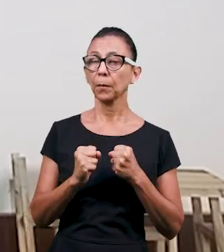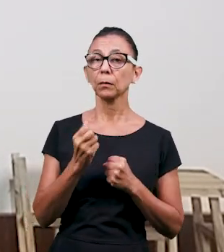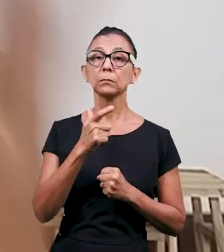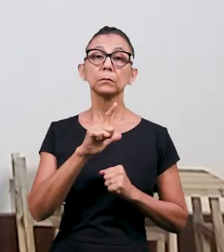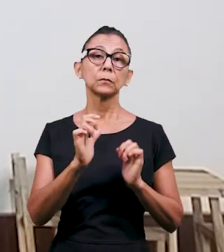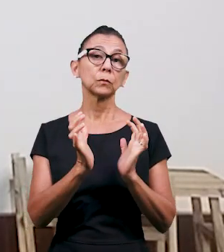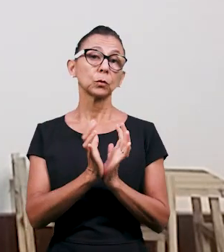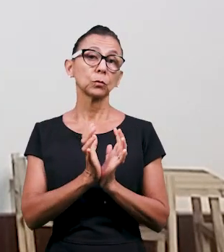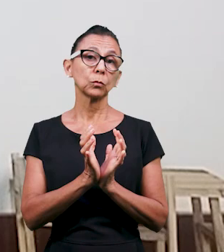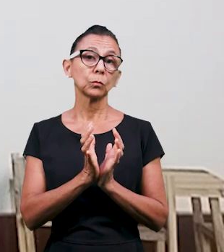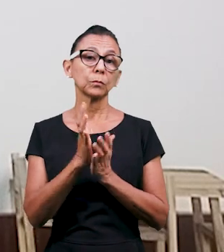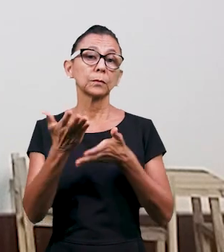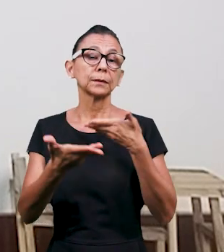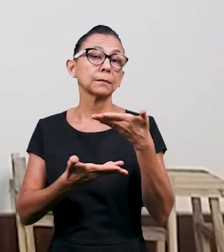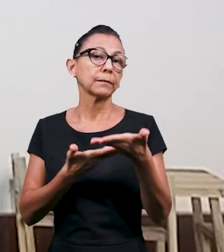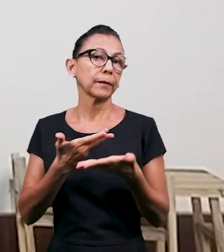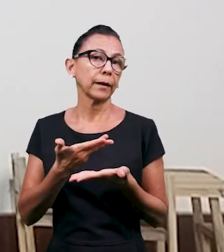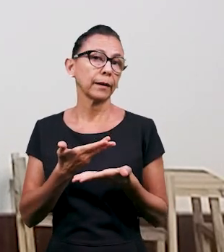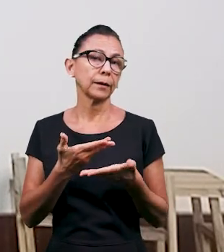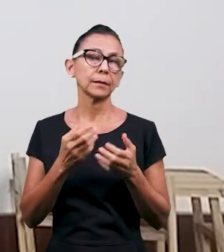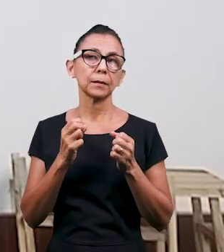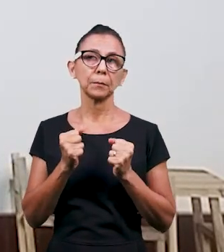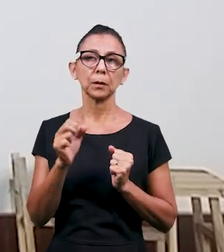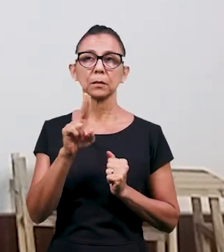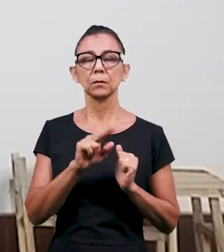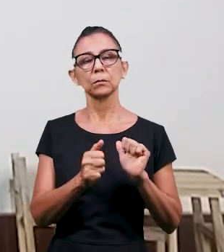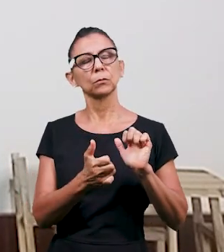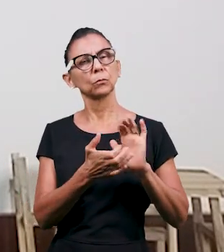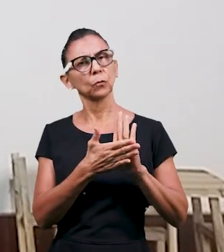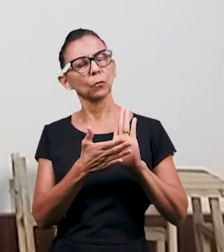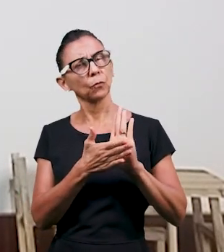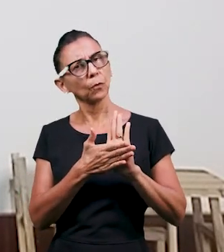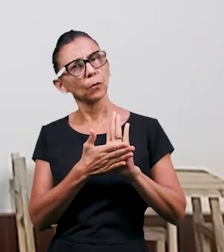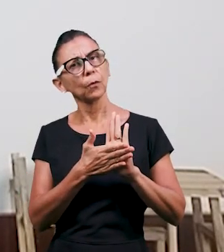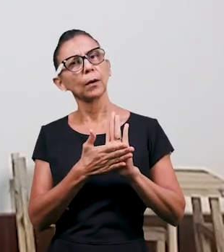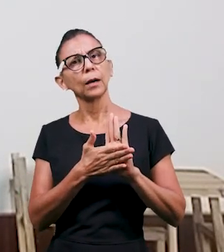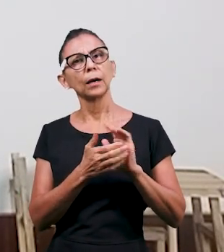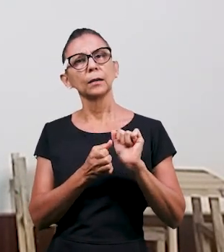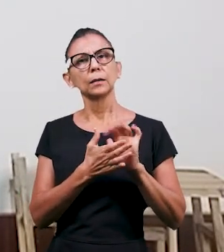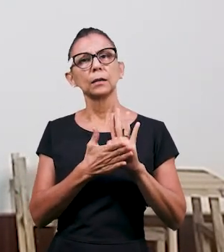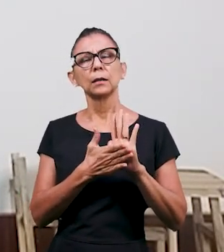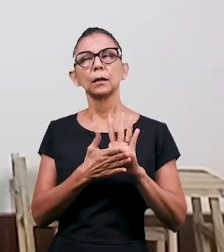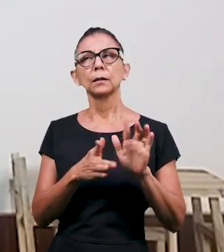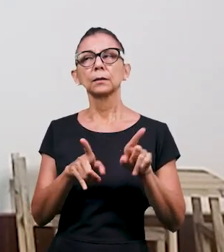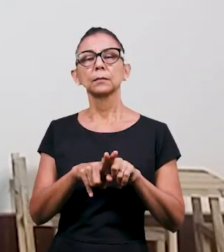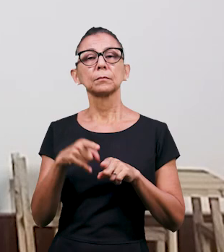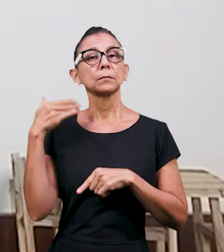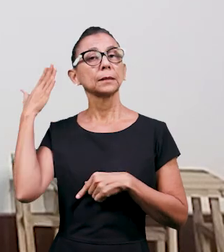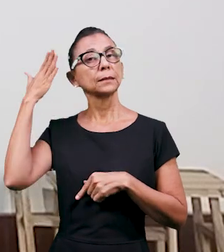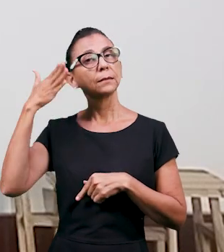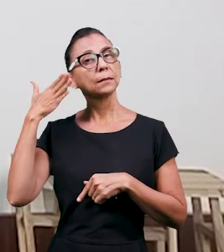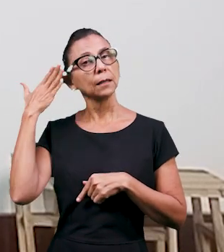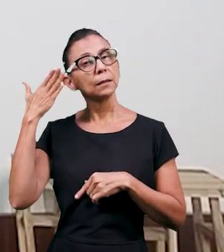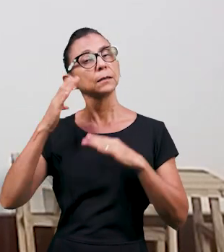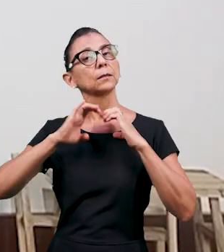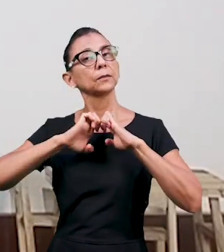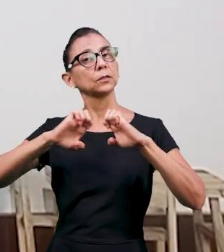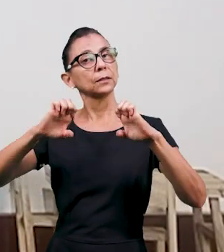de outros grupos de assistência, ele pode ser usado no louvor, ele pode ser usado também na mensagem,